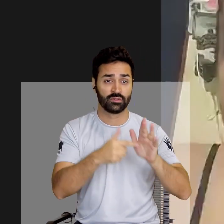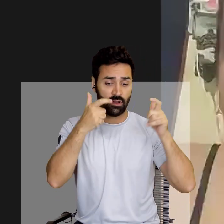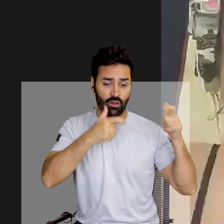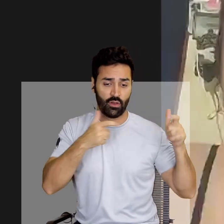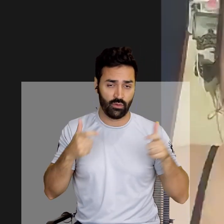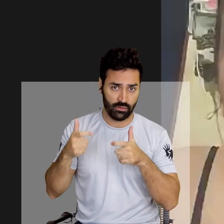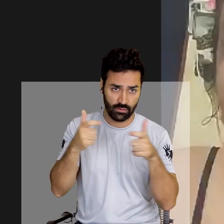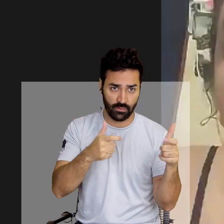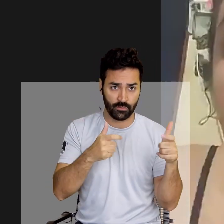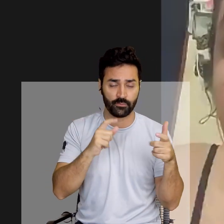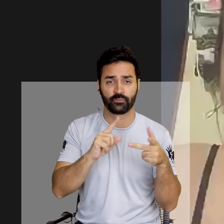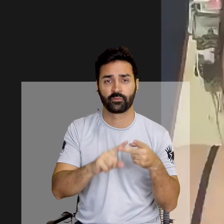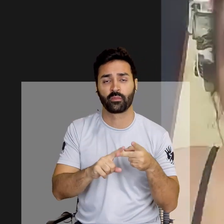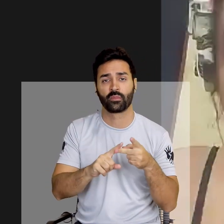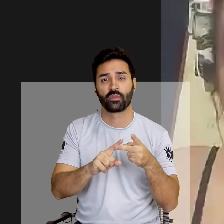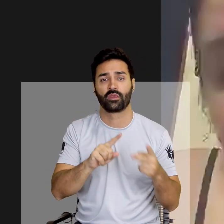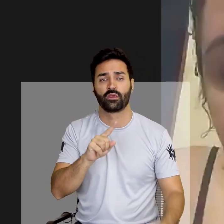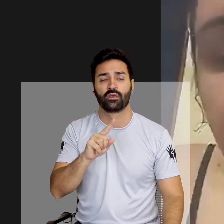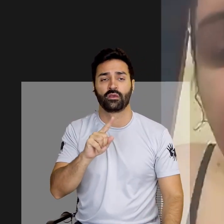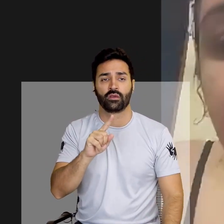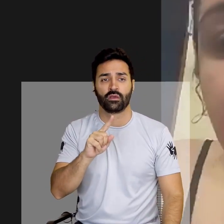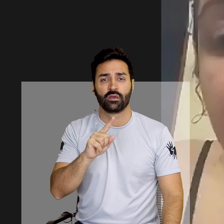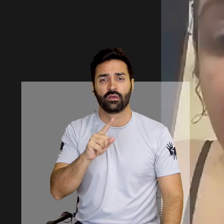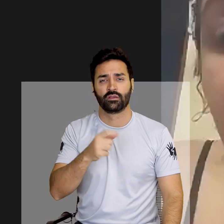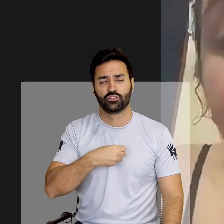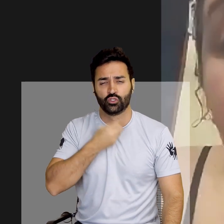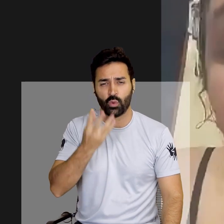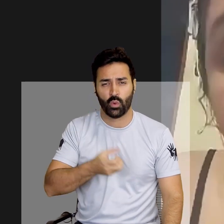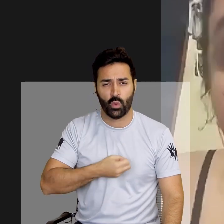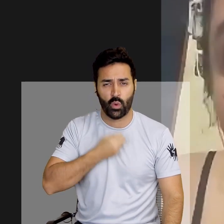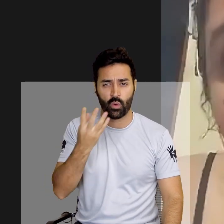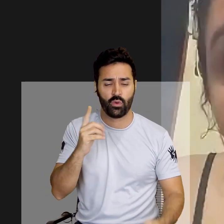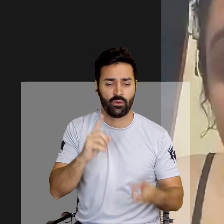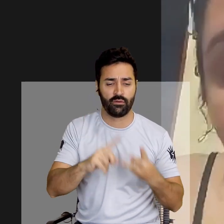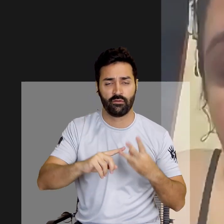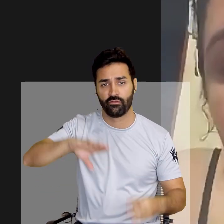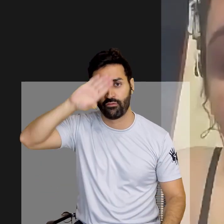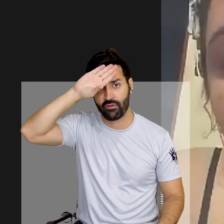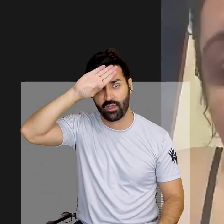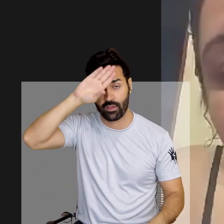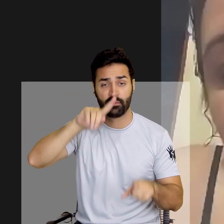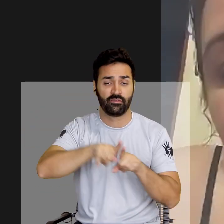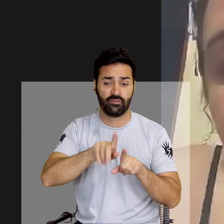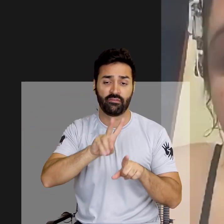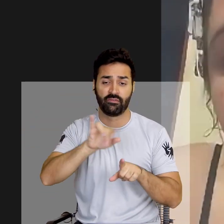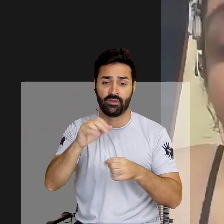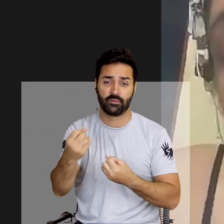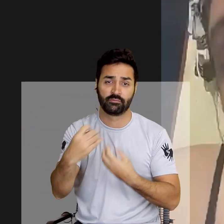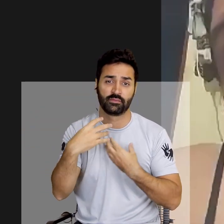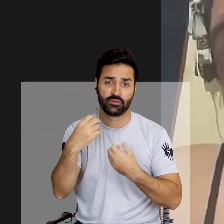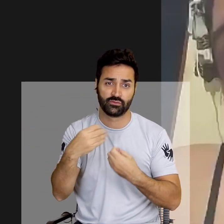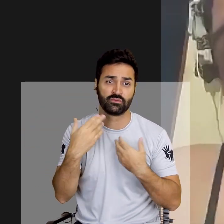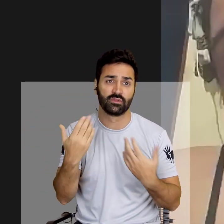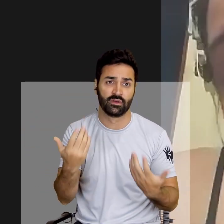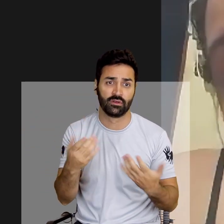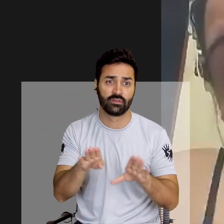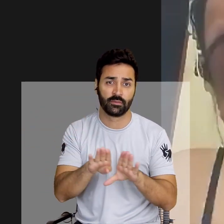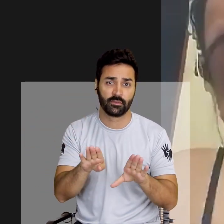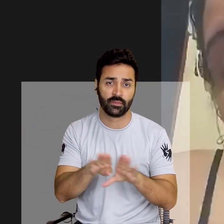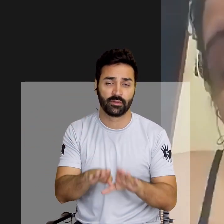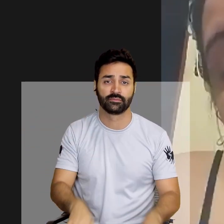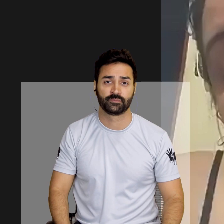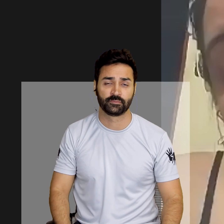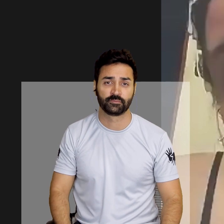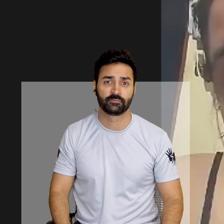e enjoo e febre, que ia me ajudar muito até os próximos módulos, né? Às vezes ajudar alguém. Tudo bem, a